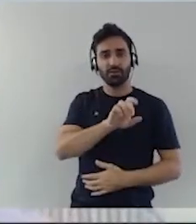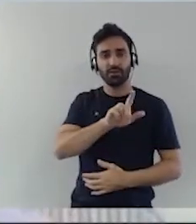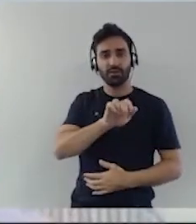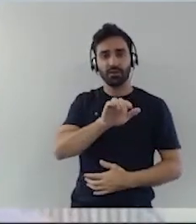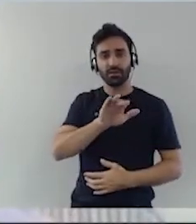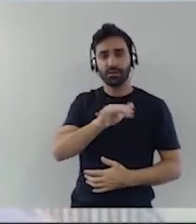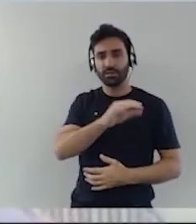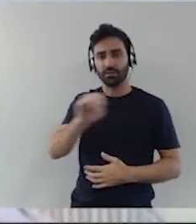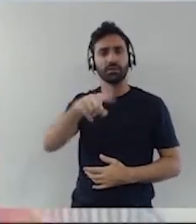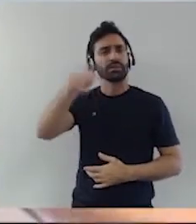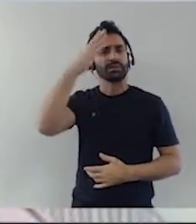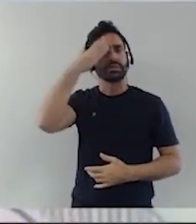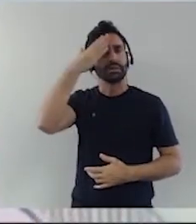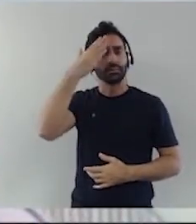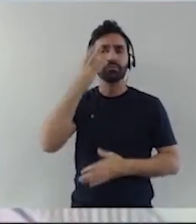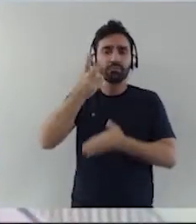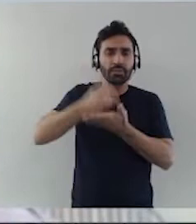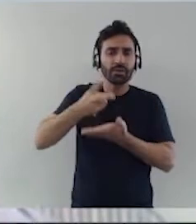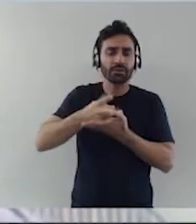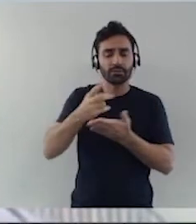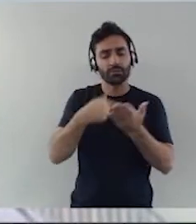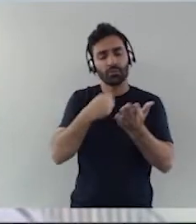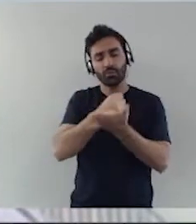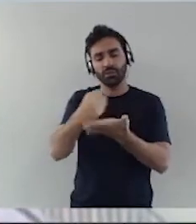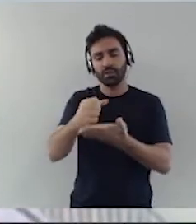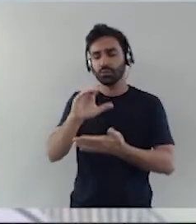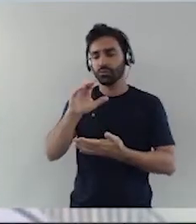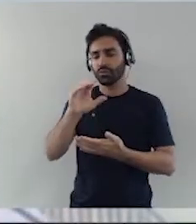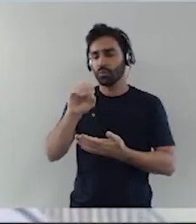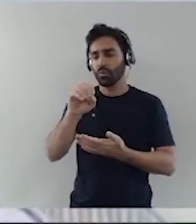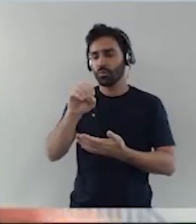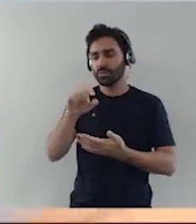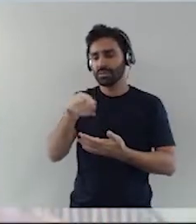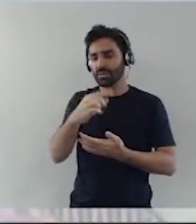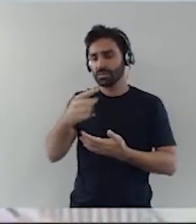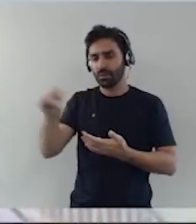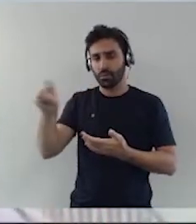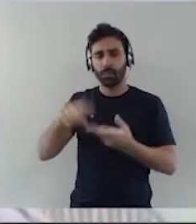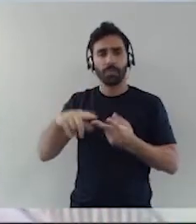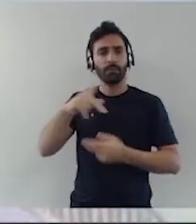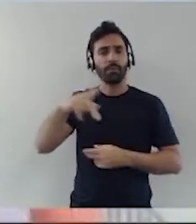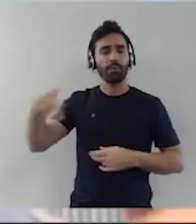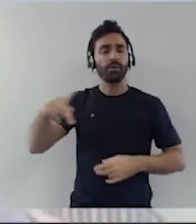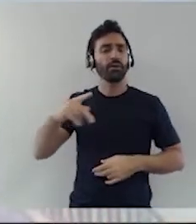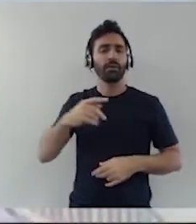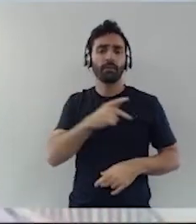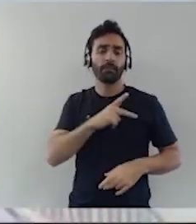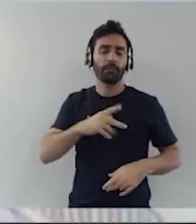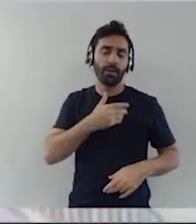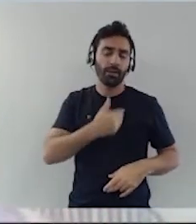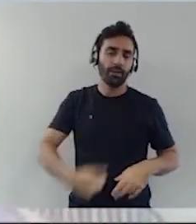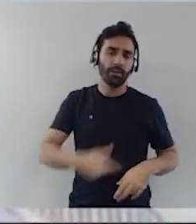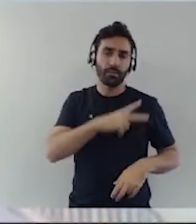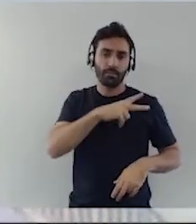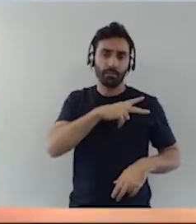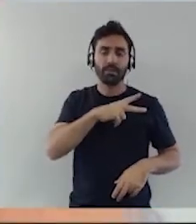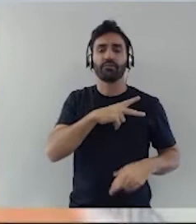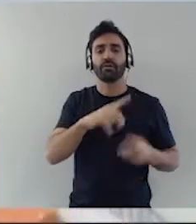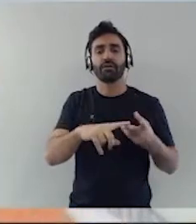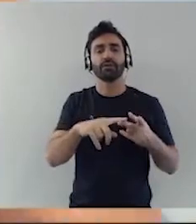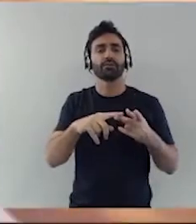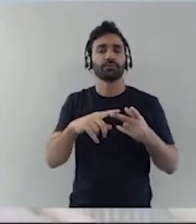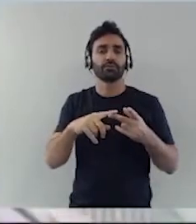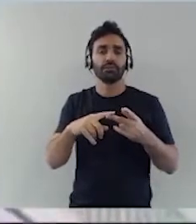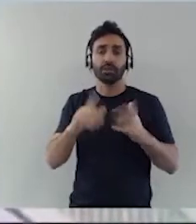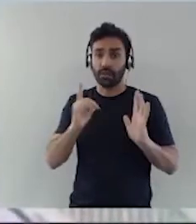bem, todos nós sabemos que mesmo os contratos de concessões e PPPs, com matriz de risco, uma maior previsibilidade,